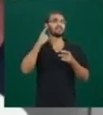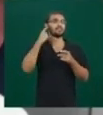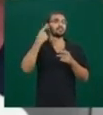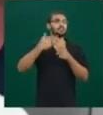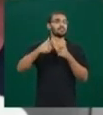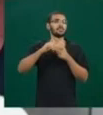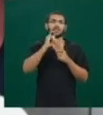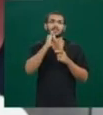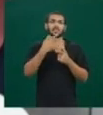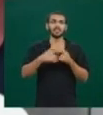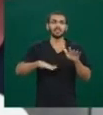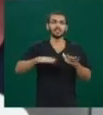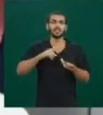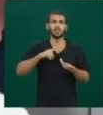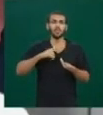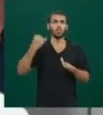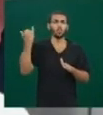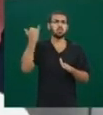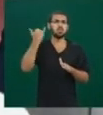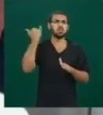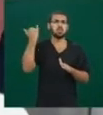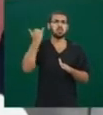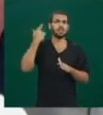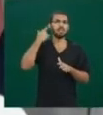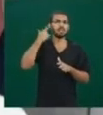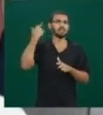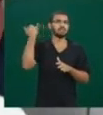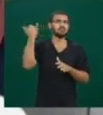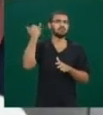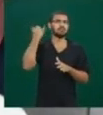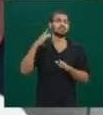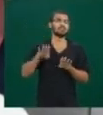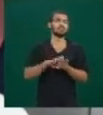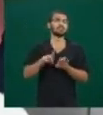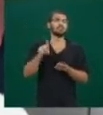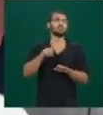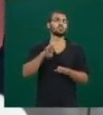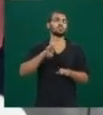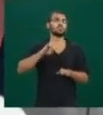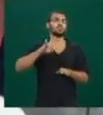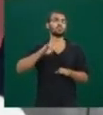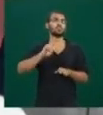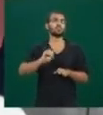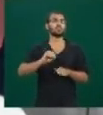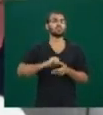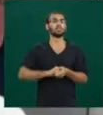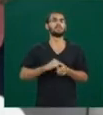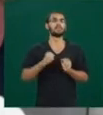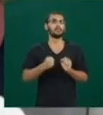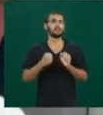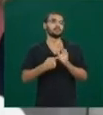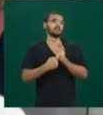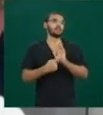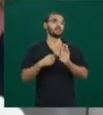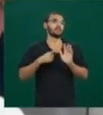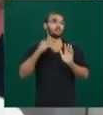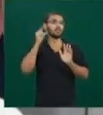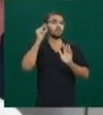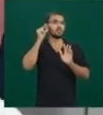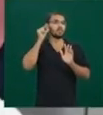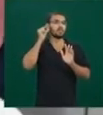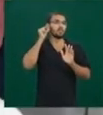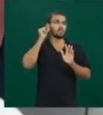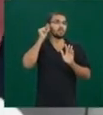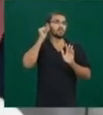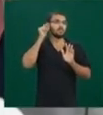entrando diretamente nos ouvidos. O zumbido é outro sinal perigoso. Ele pode ser indício de perda auditiva.